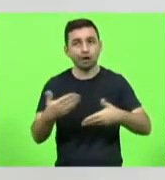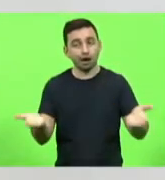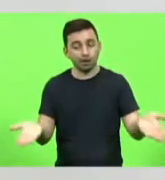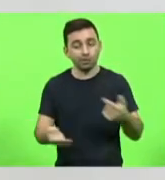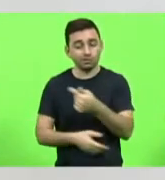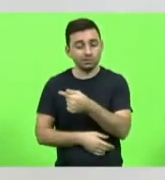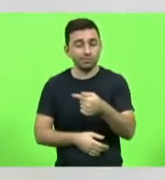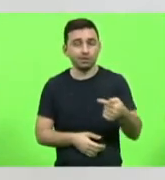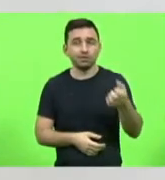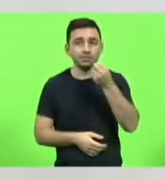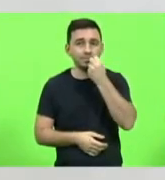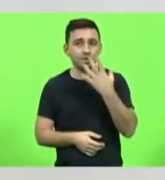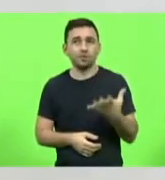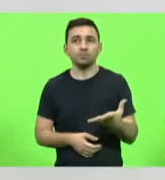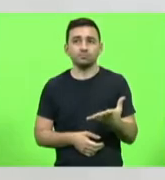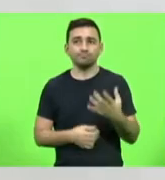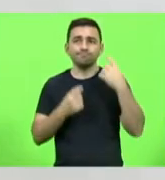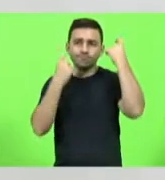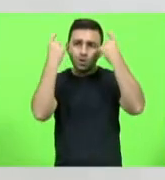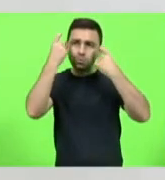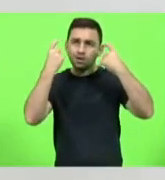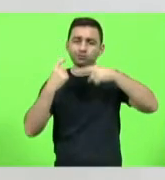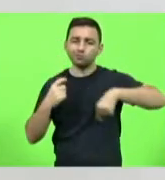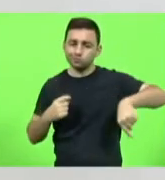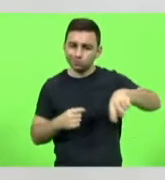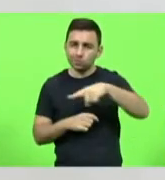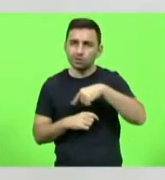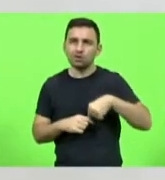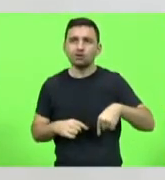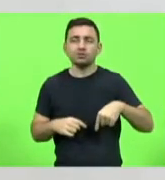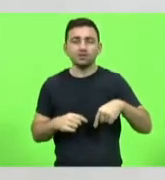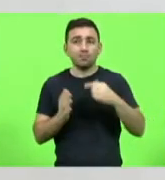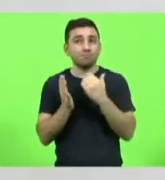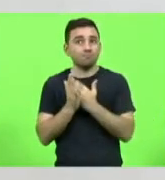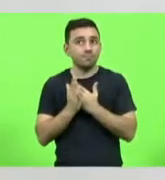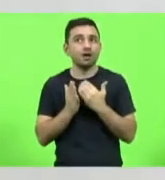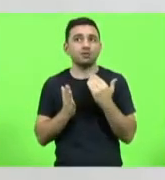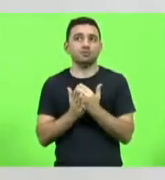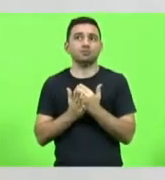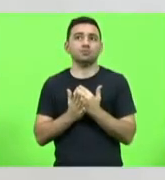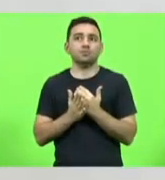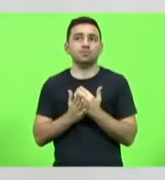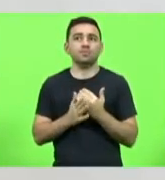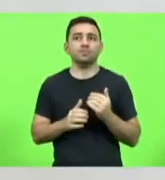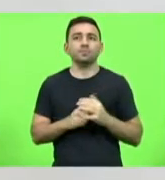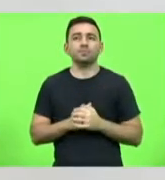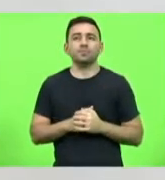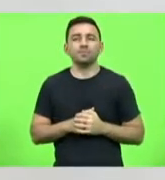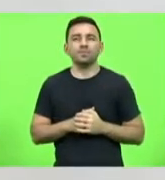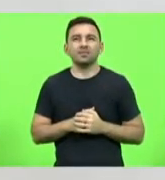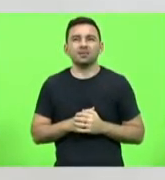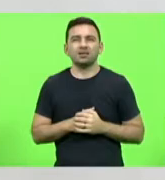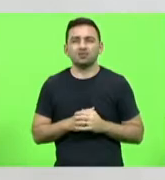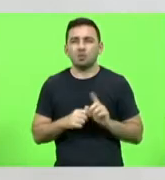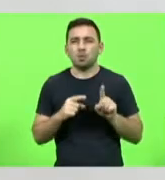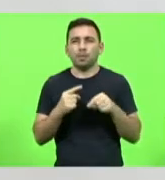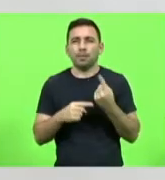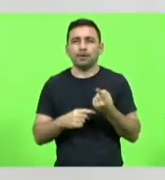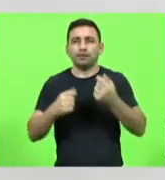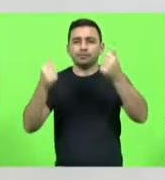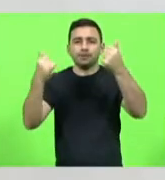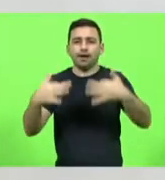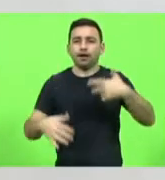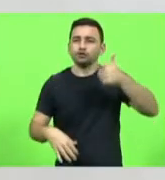para o nosso bem. Uma preocupação muito grande que nós temos, gigantesca mesmo. Não é redundância a gente explicar isso